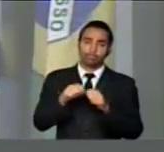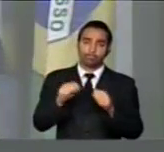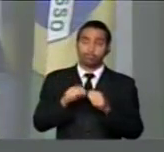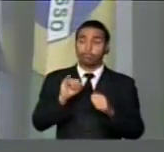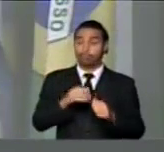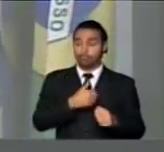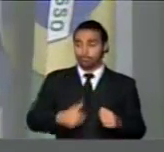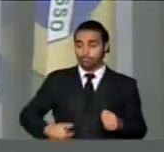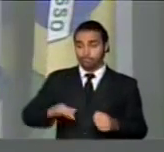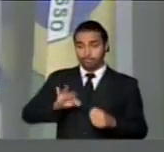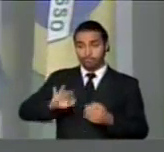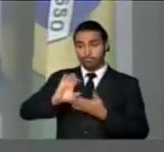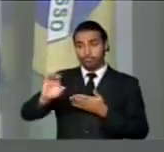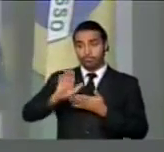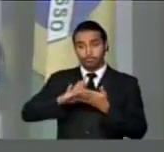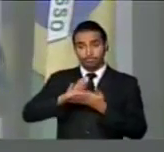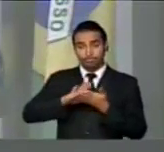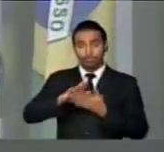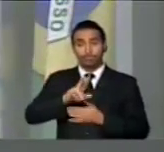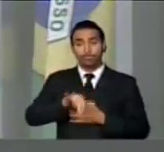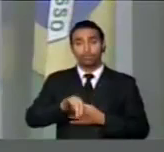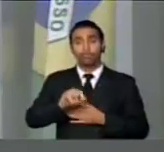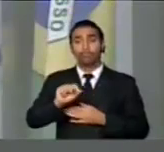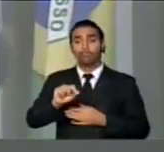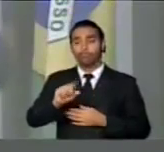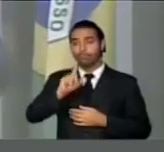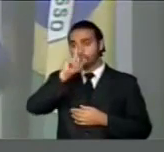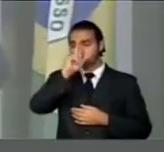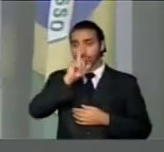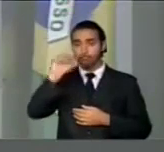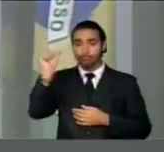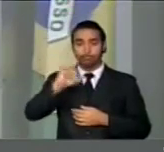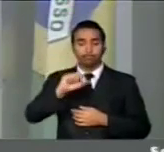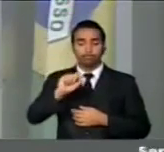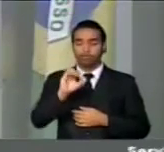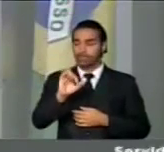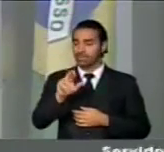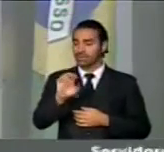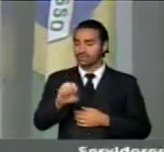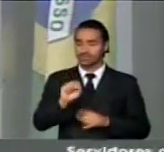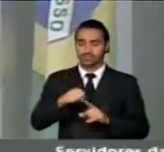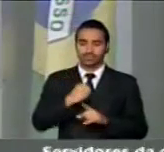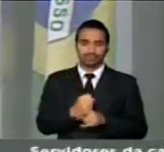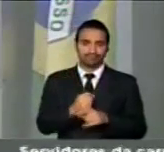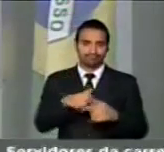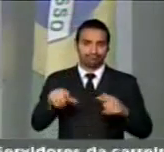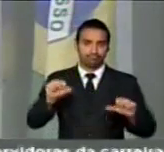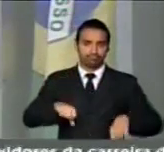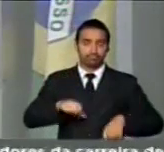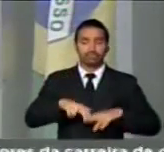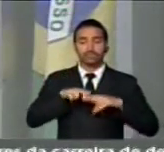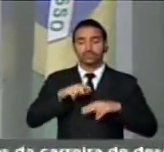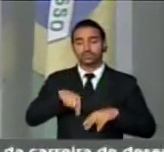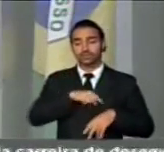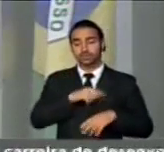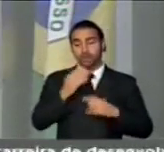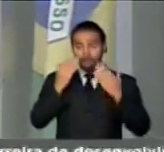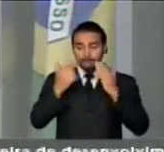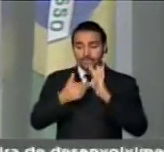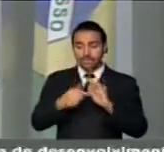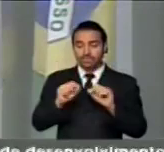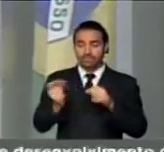repassar, vamos instalar um agravamento nesta crise social que já vivemos. Então apresentamos uma emenda